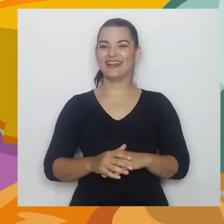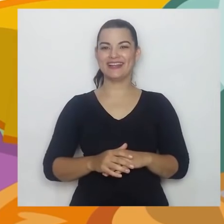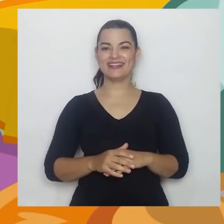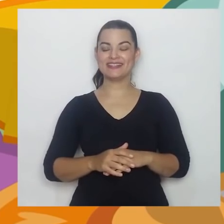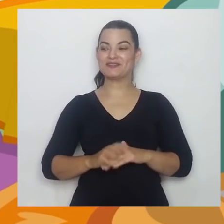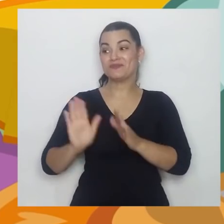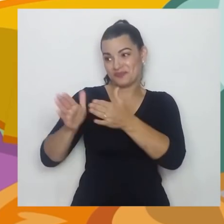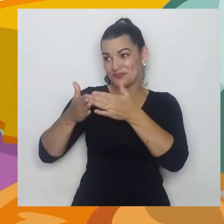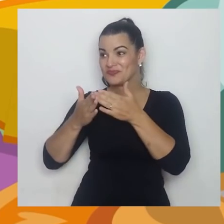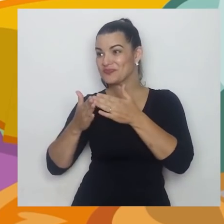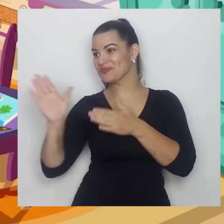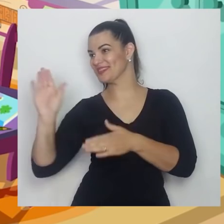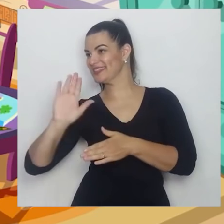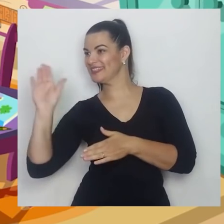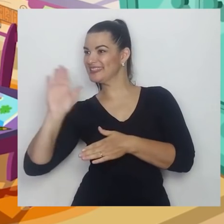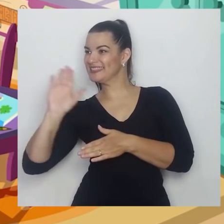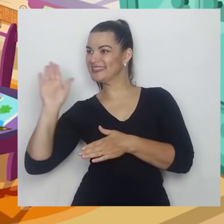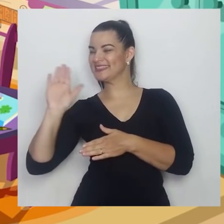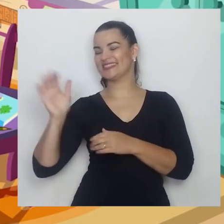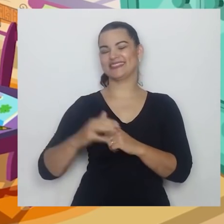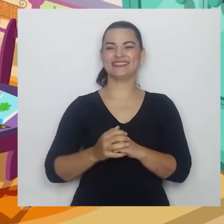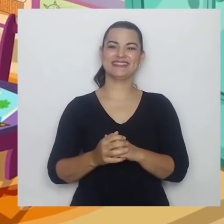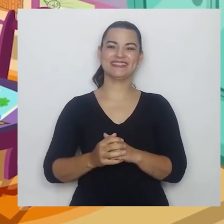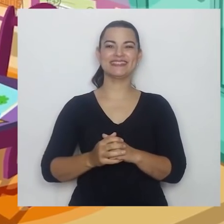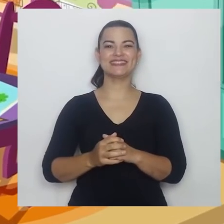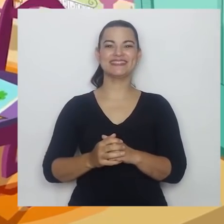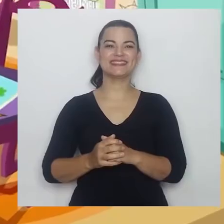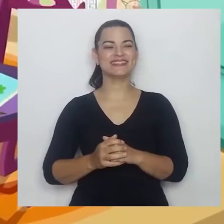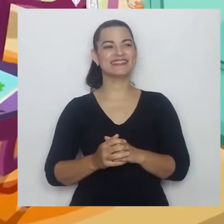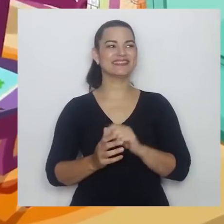Com licença, pessoal.